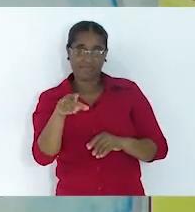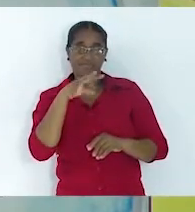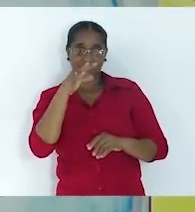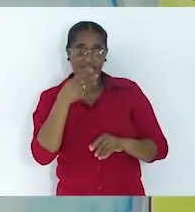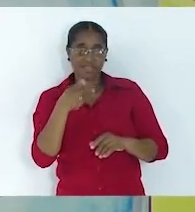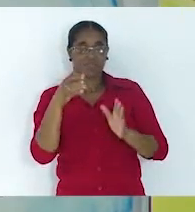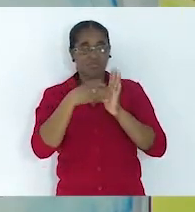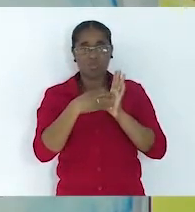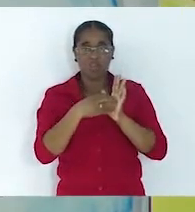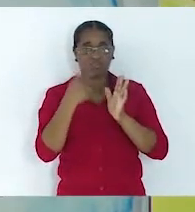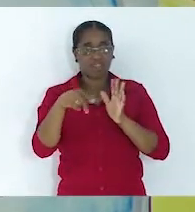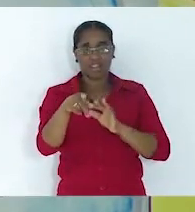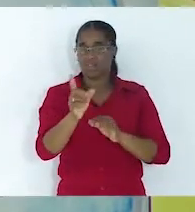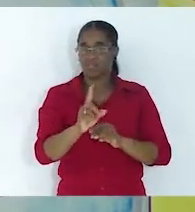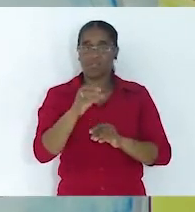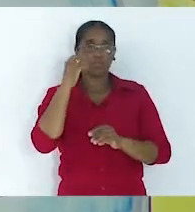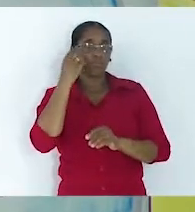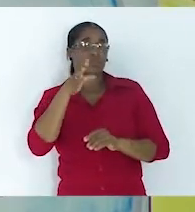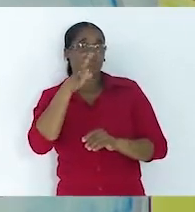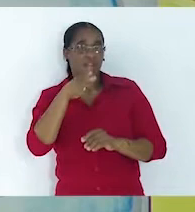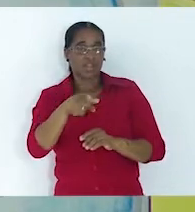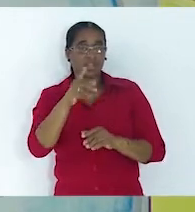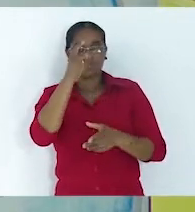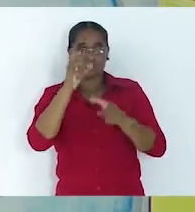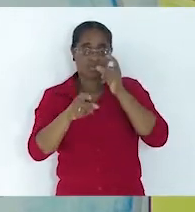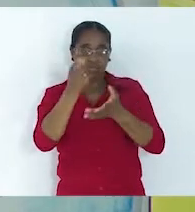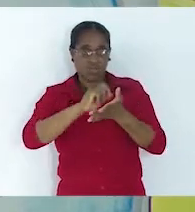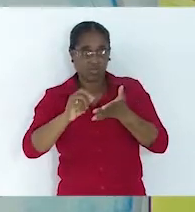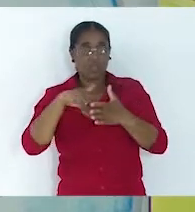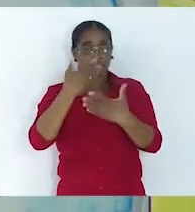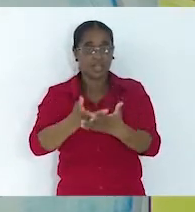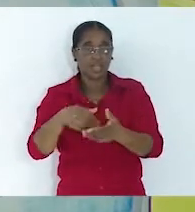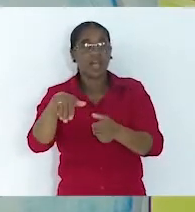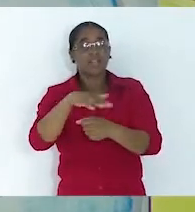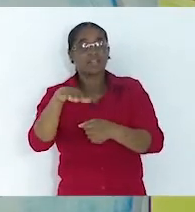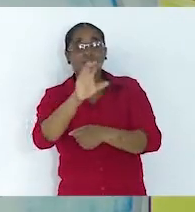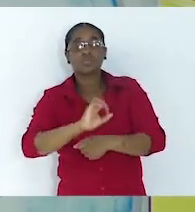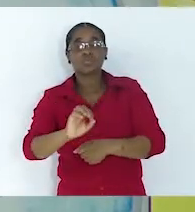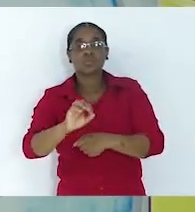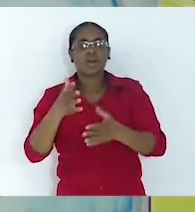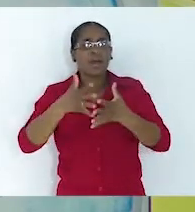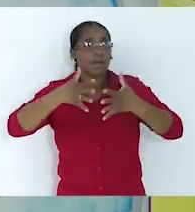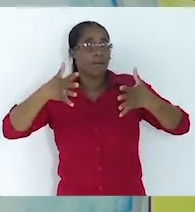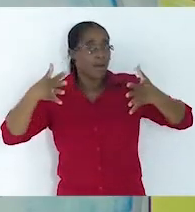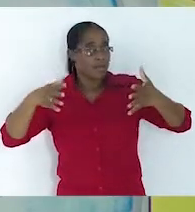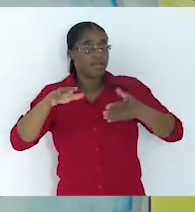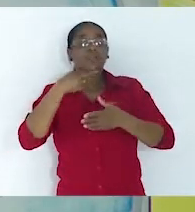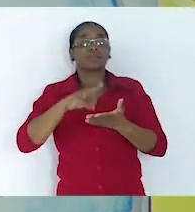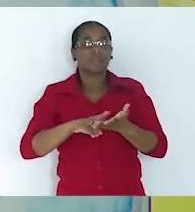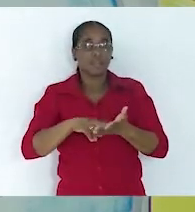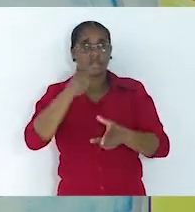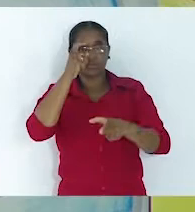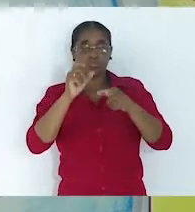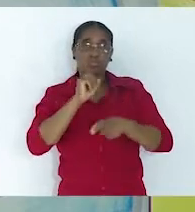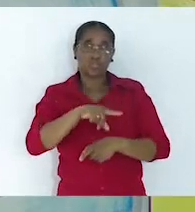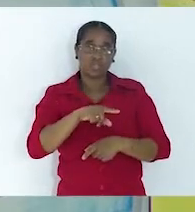dito, o escritor tem que dar à sua ação a máxima realidade possível. Então, colocar lá uma personagem figurante só para fazer a